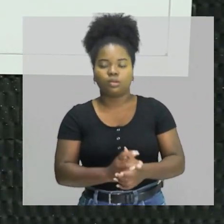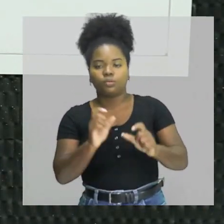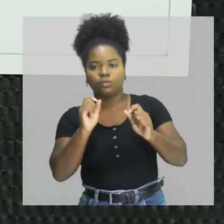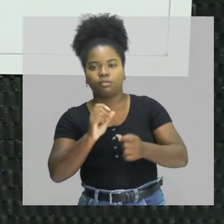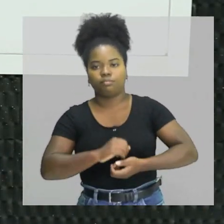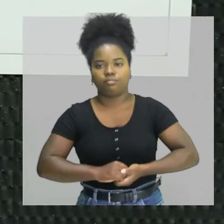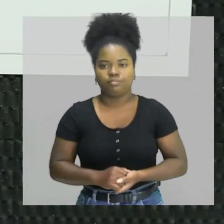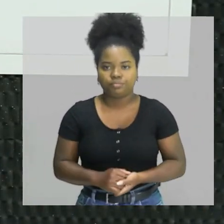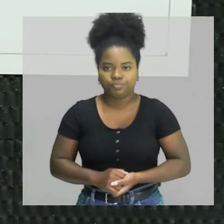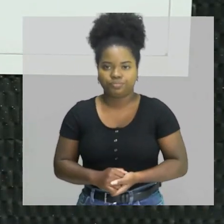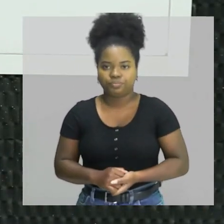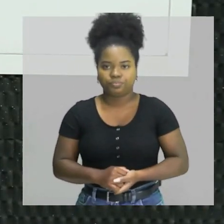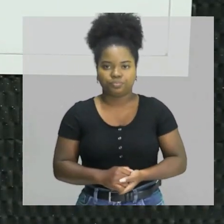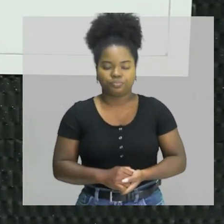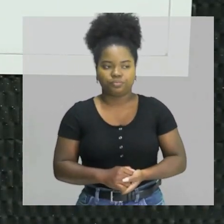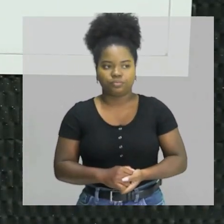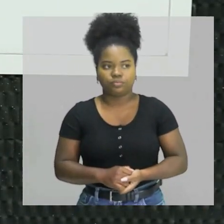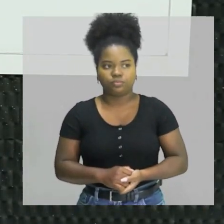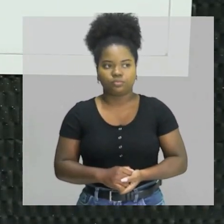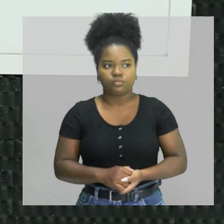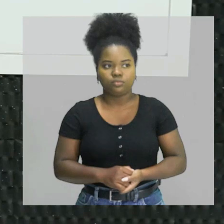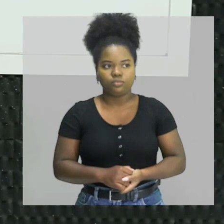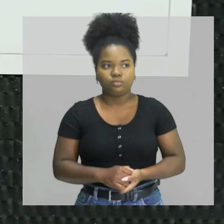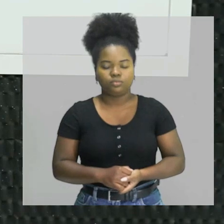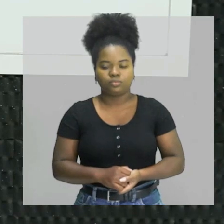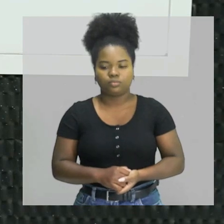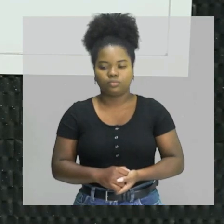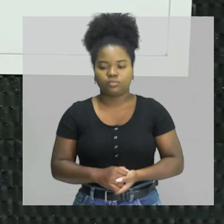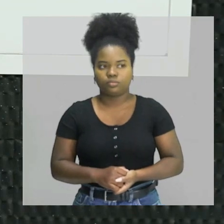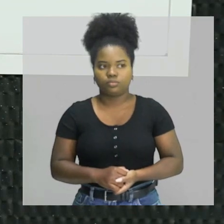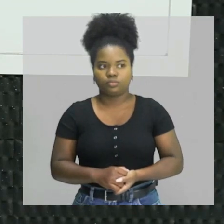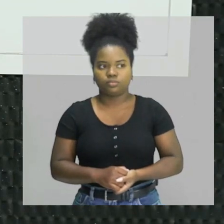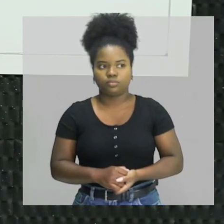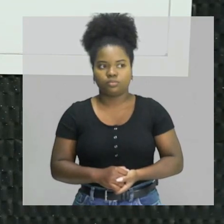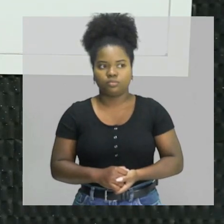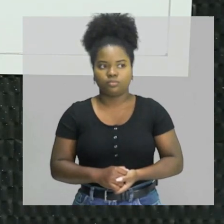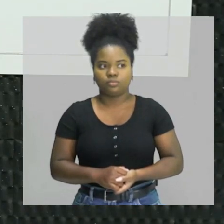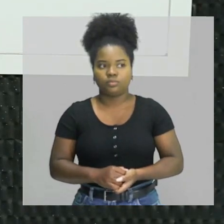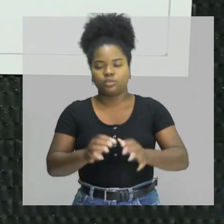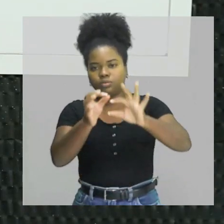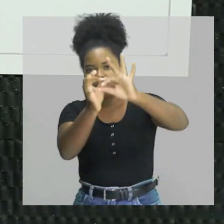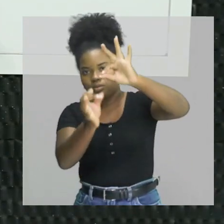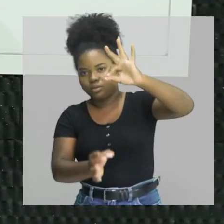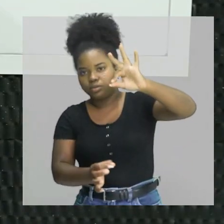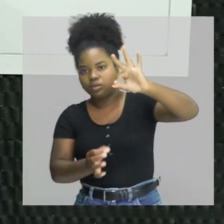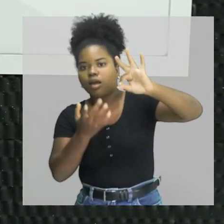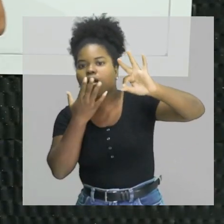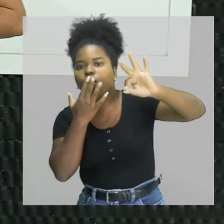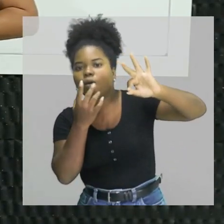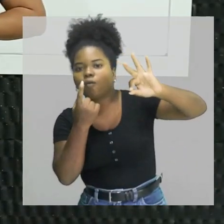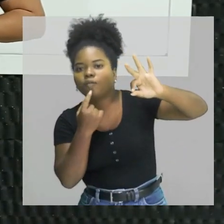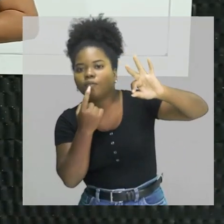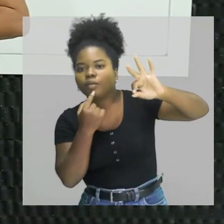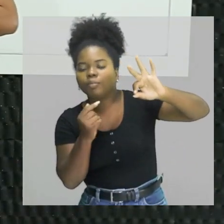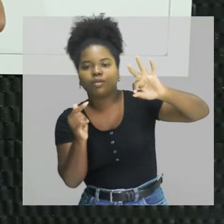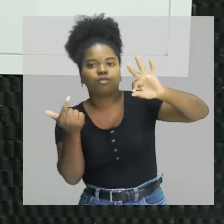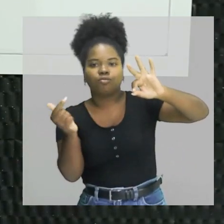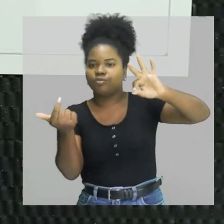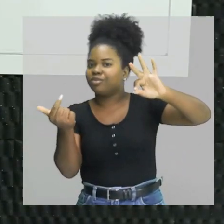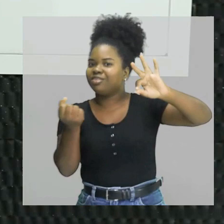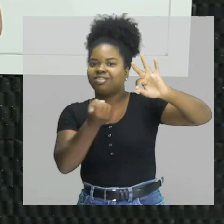Ó. Eu coloquei aqui de vermelho. Eu não tenho isso aqui. É o único pedacinho que eu tenho, que eu não